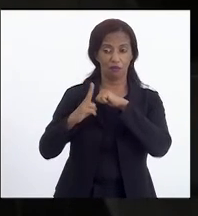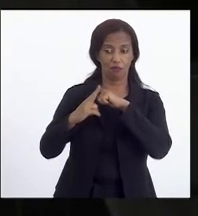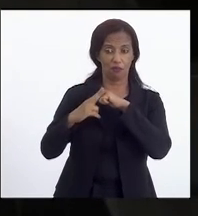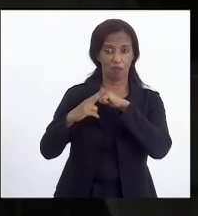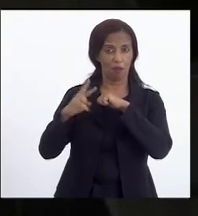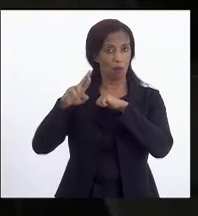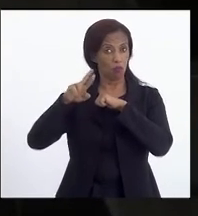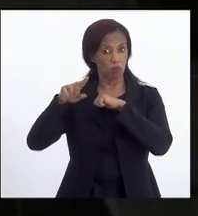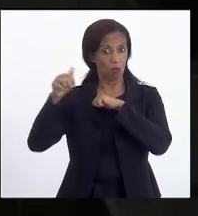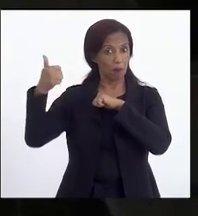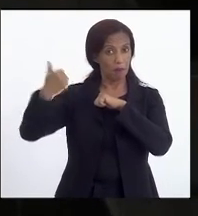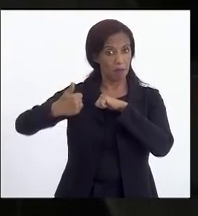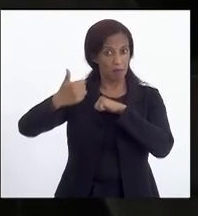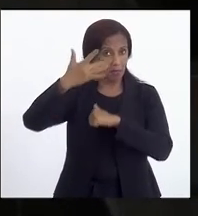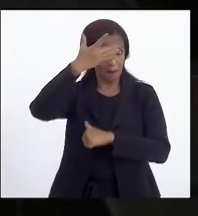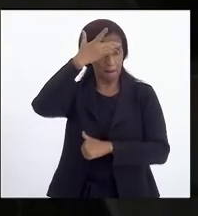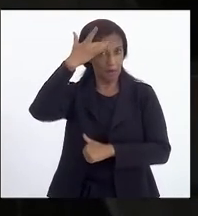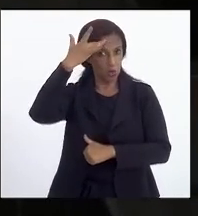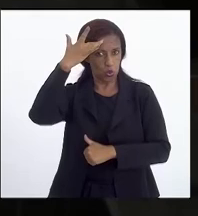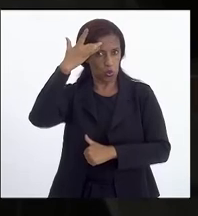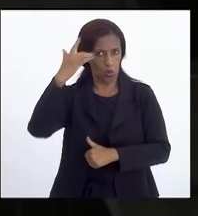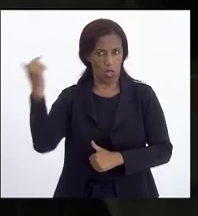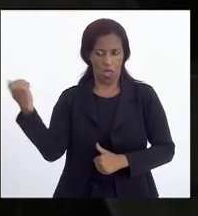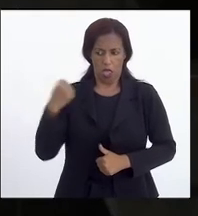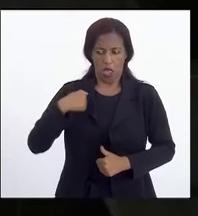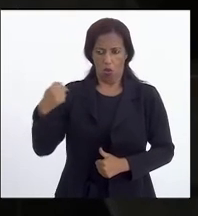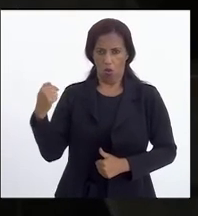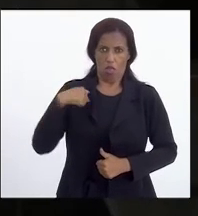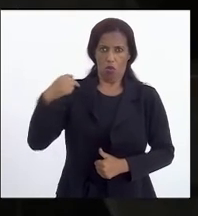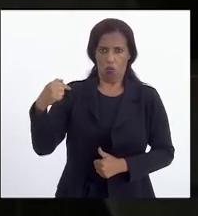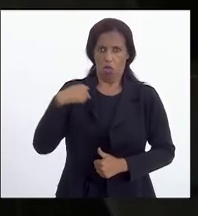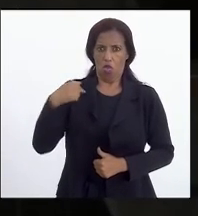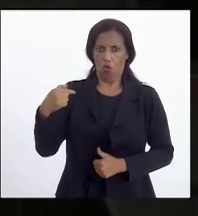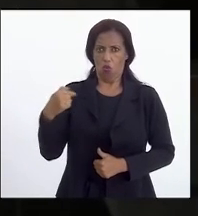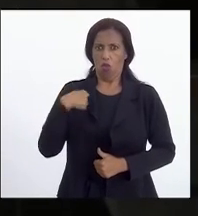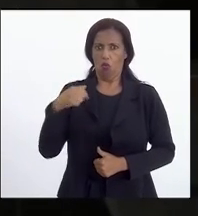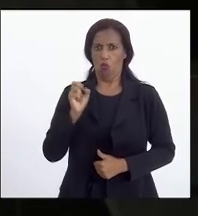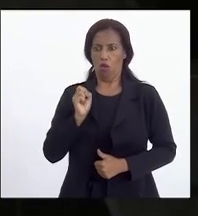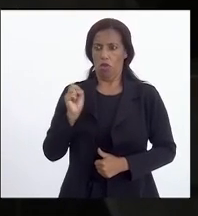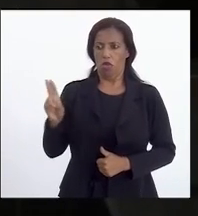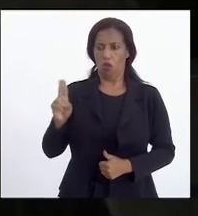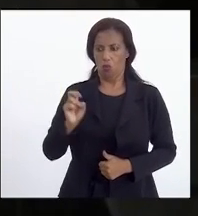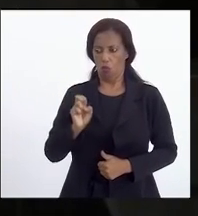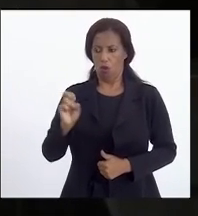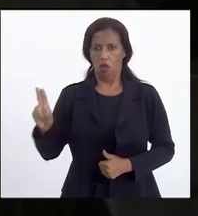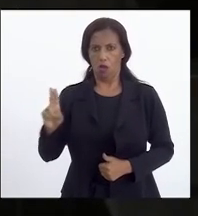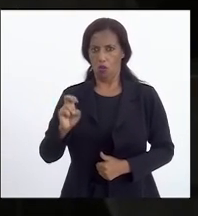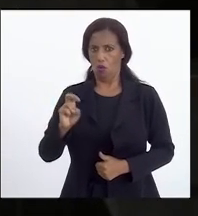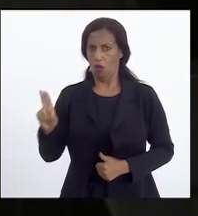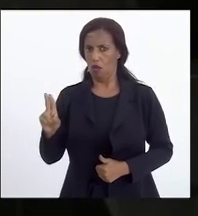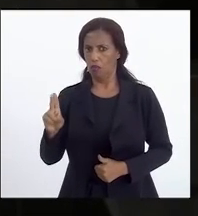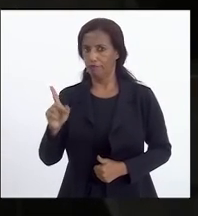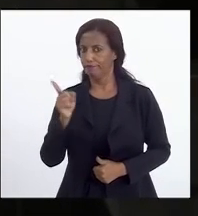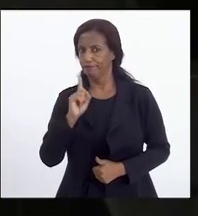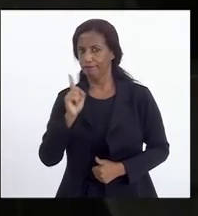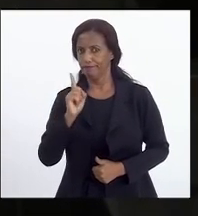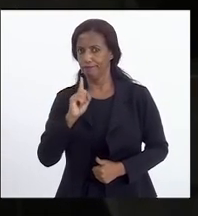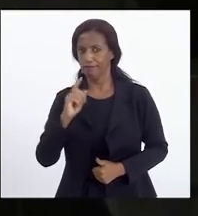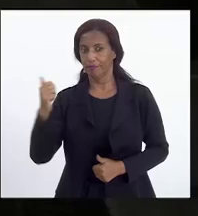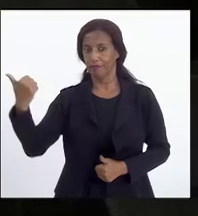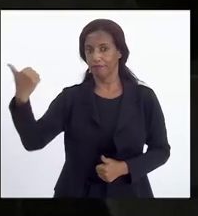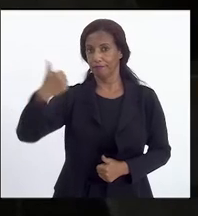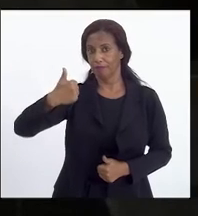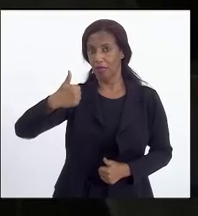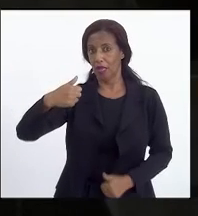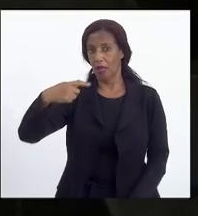não na primeira pessoa do singular que é o meu mas sim na primeira pessoa